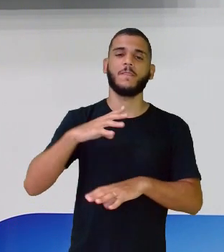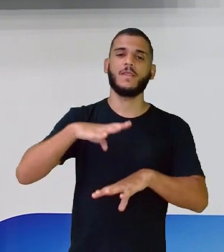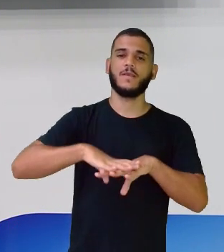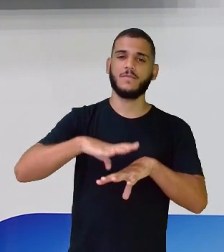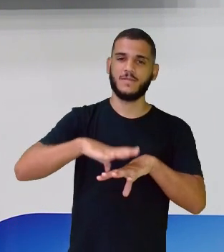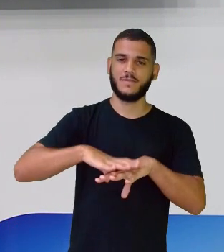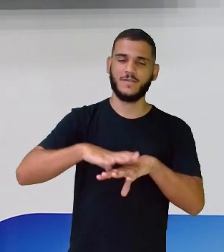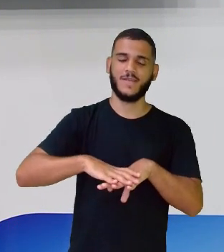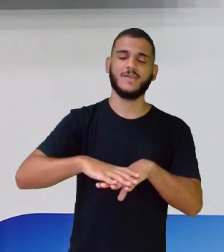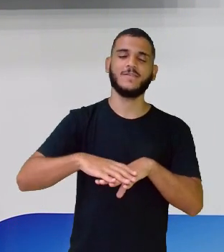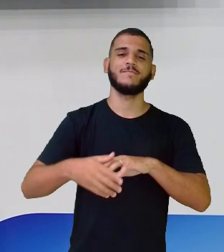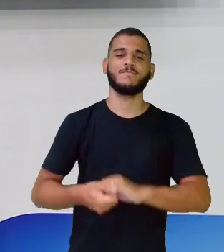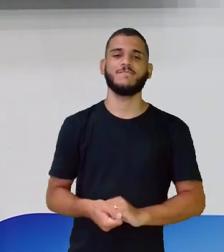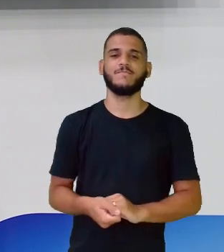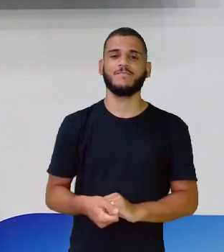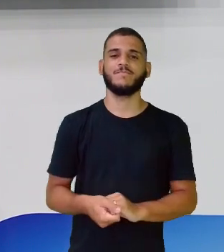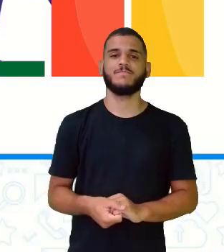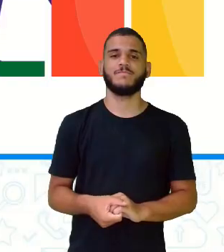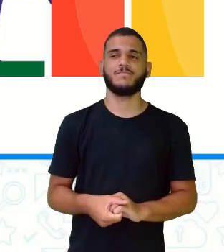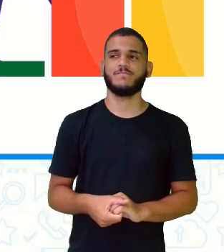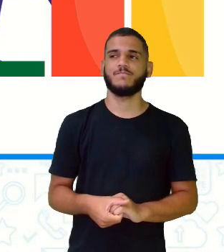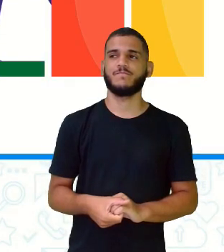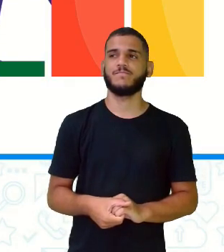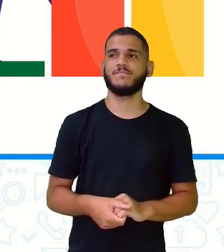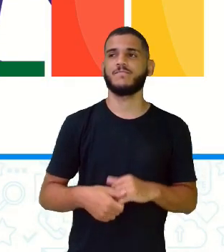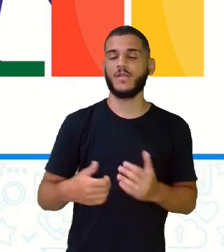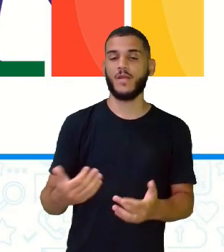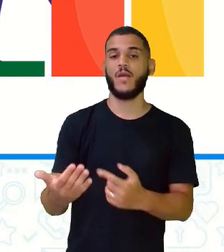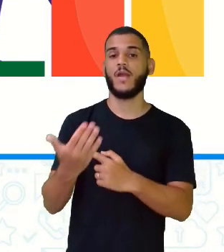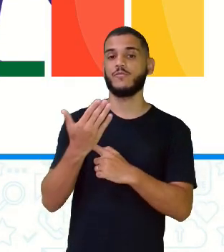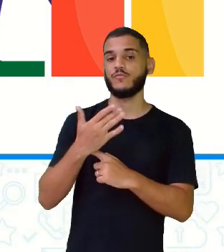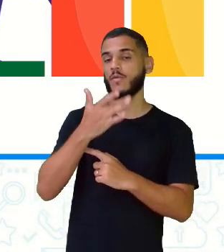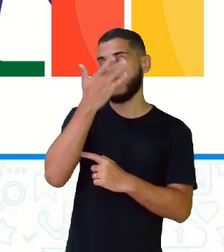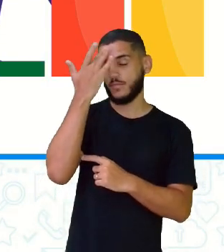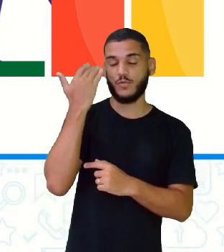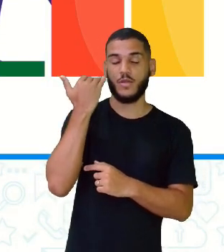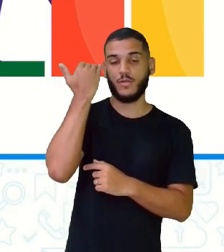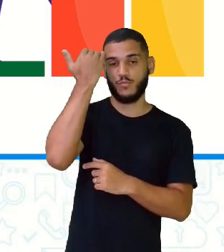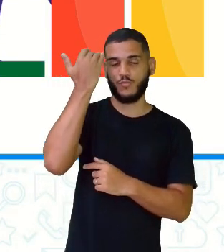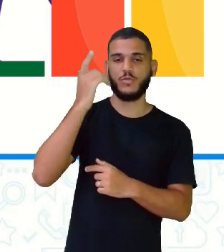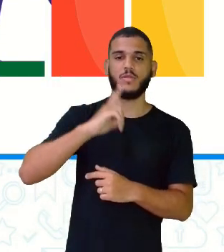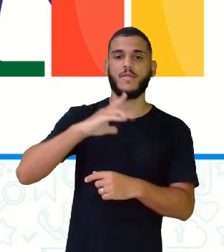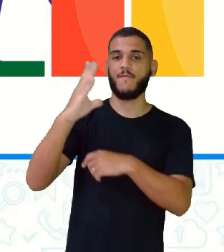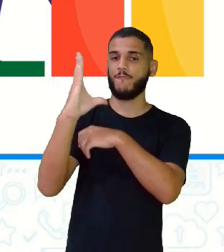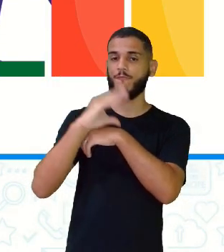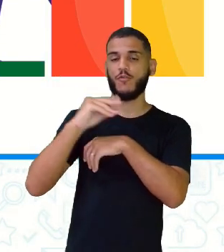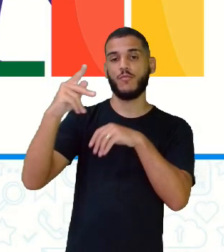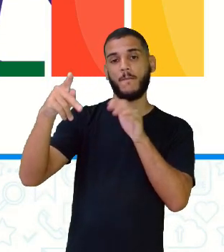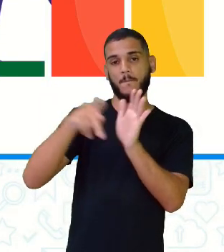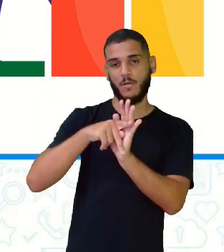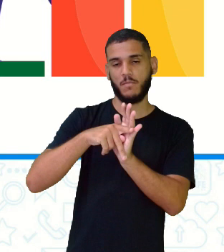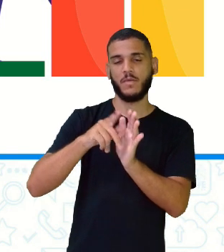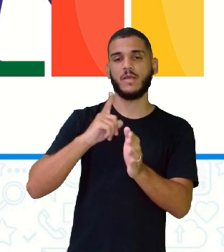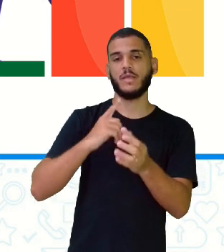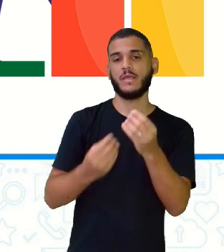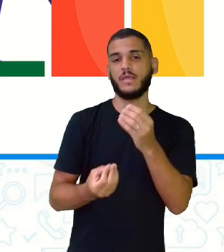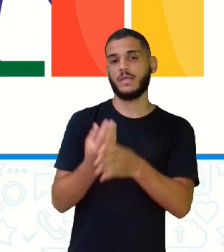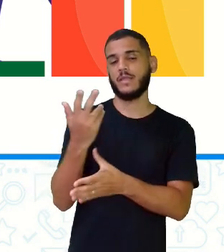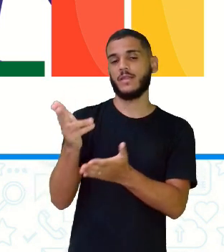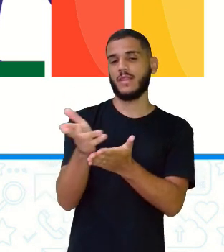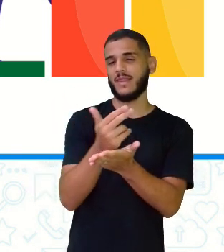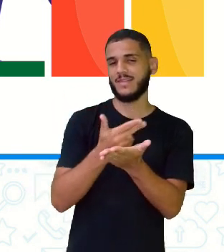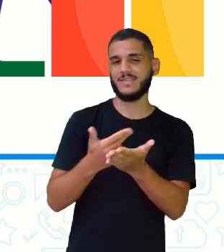de matemática. Com a ajuda de um adulto, pegue uma foto sua e faça um